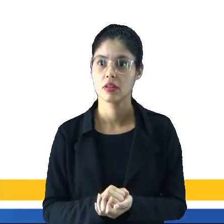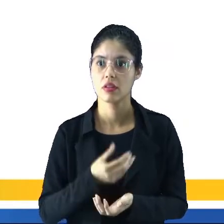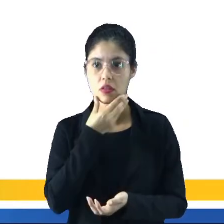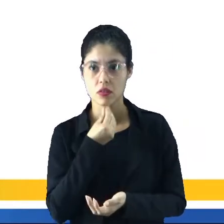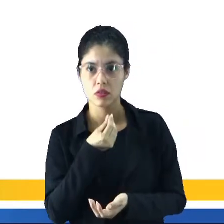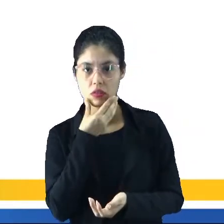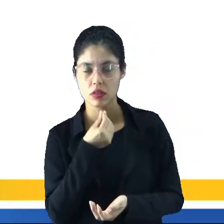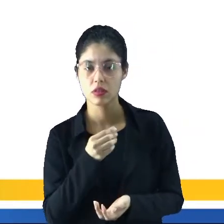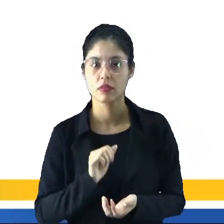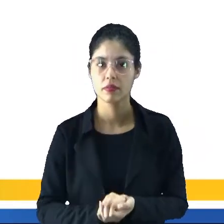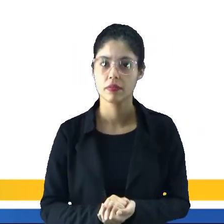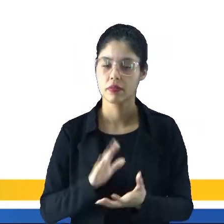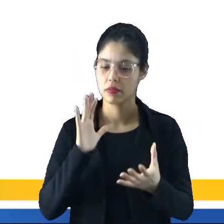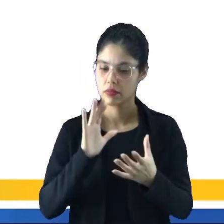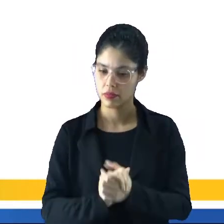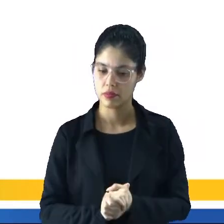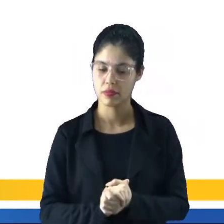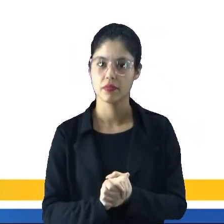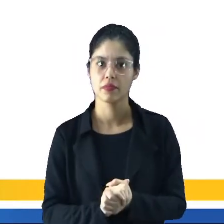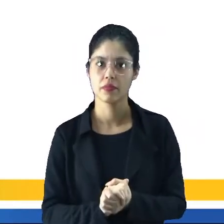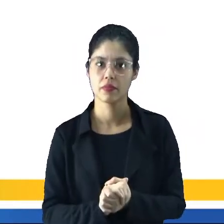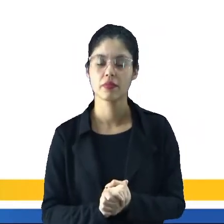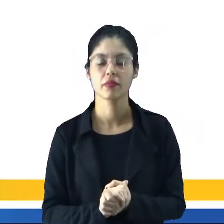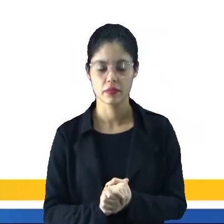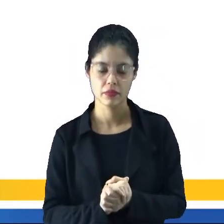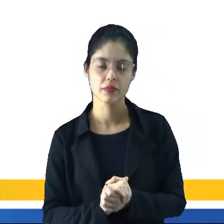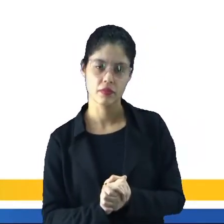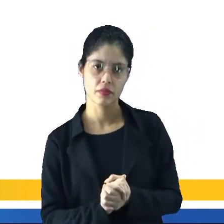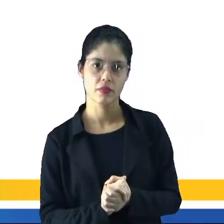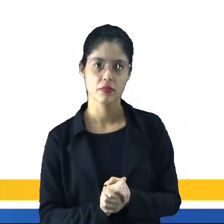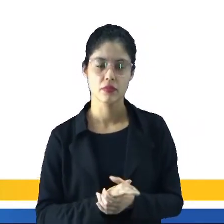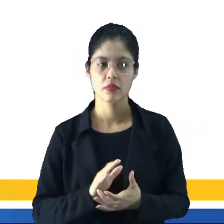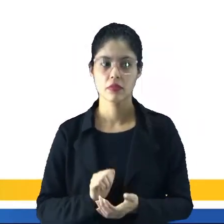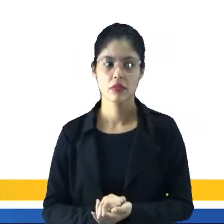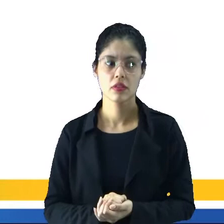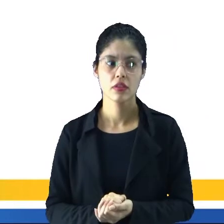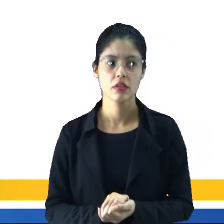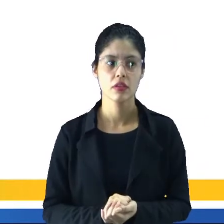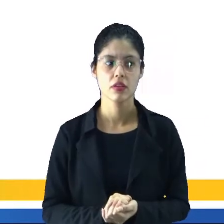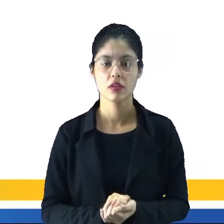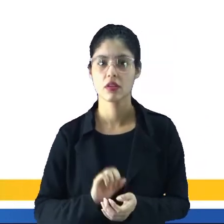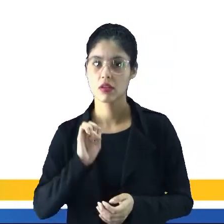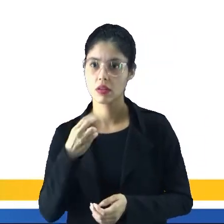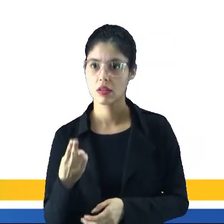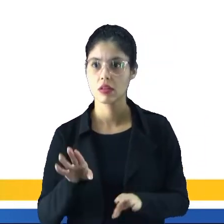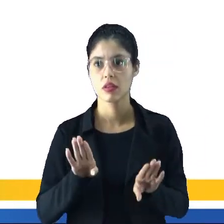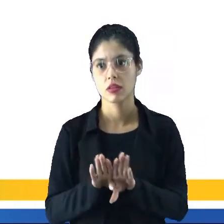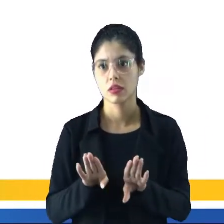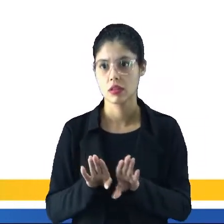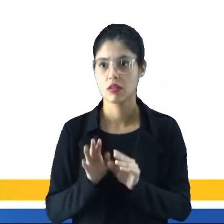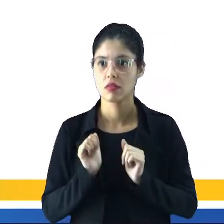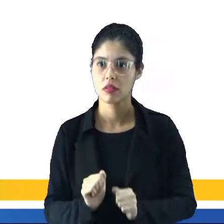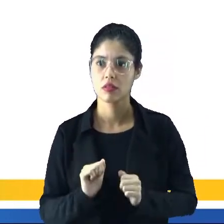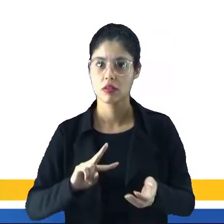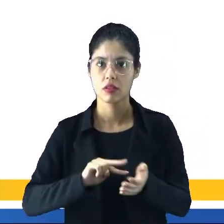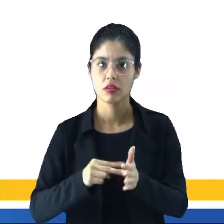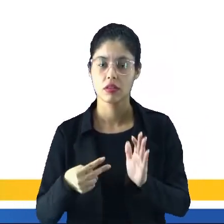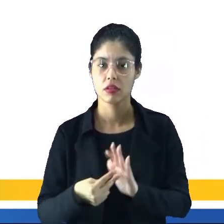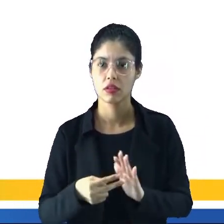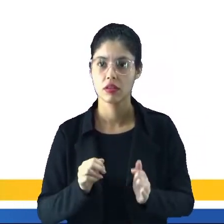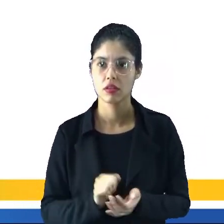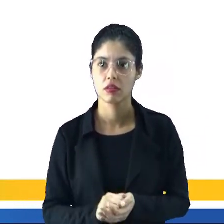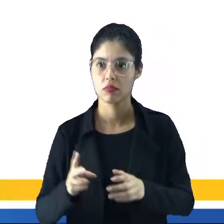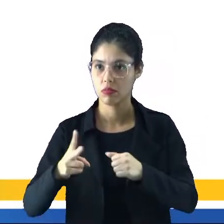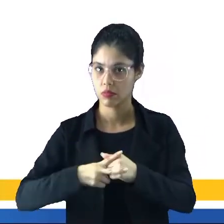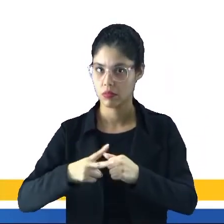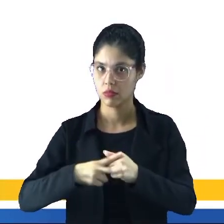um homem, né? Um homem casado num relacionamento conjugal, ou também pode significar